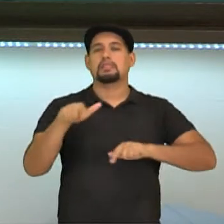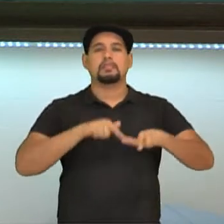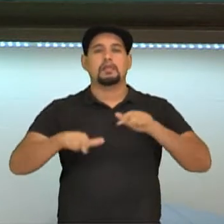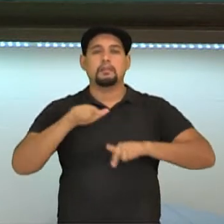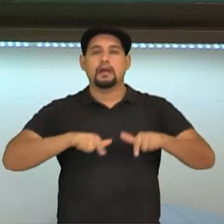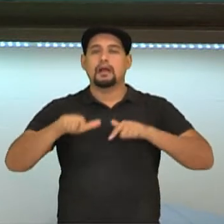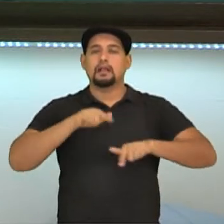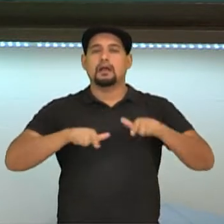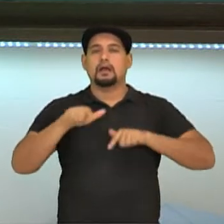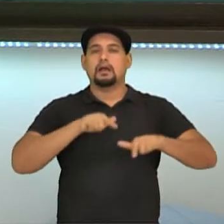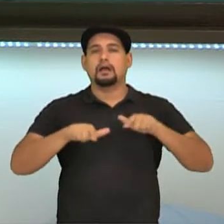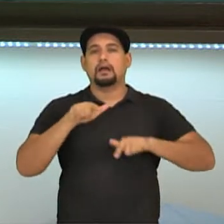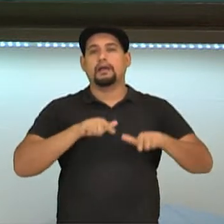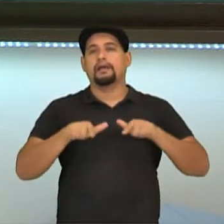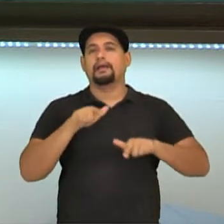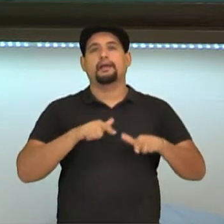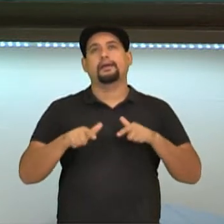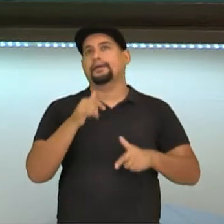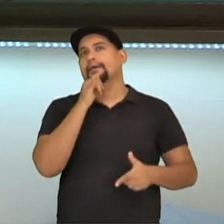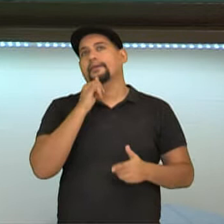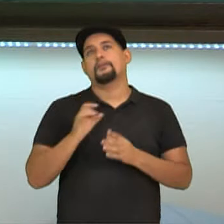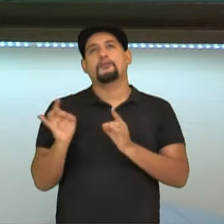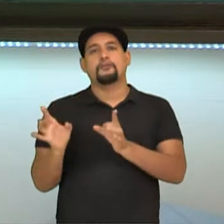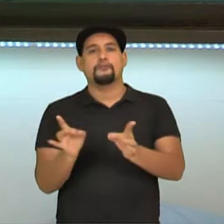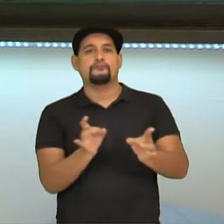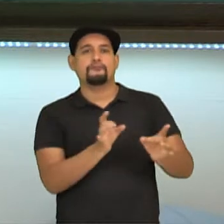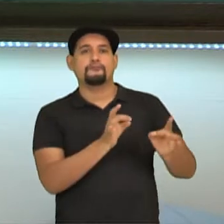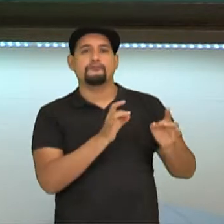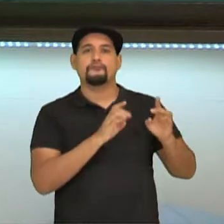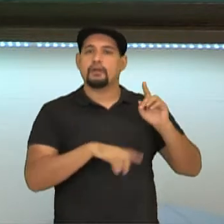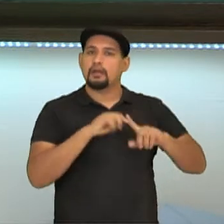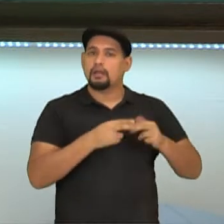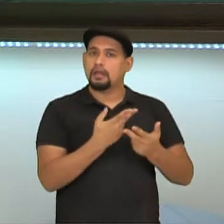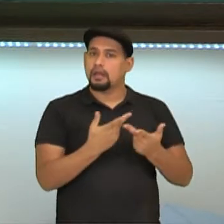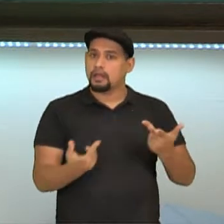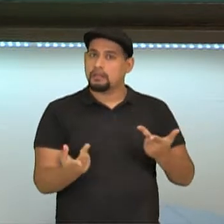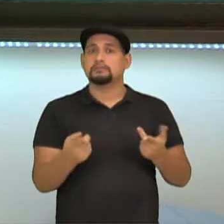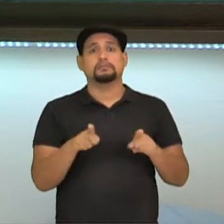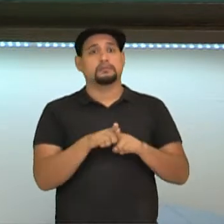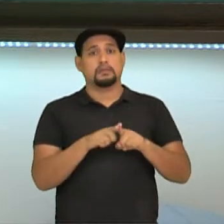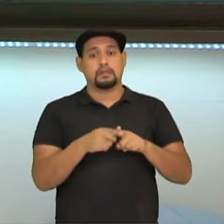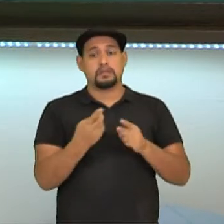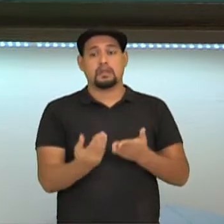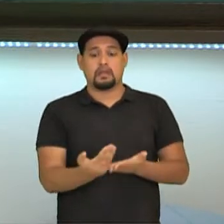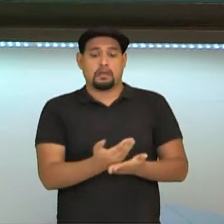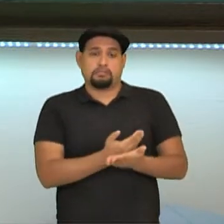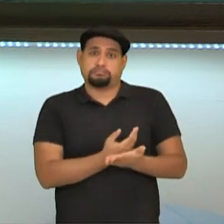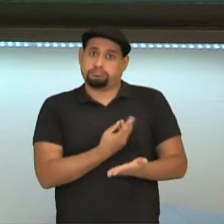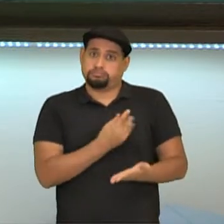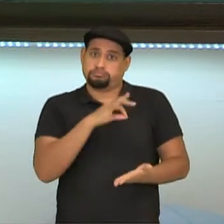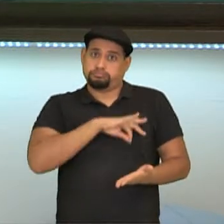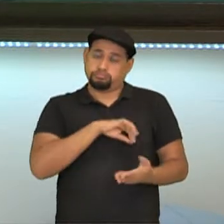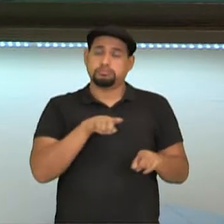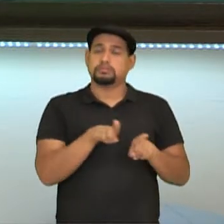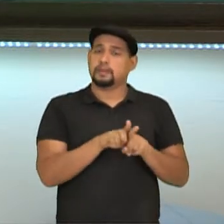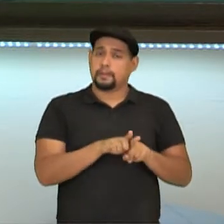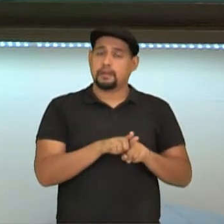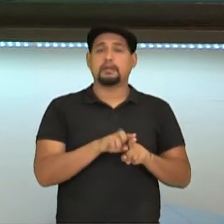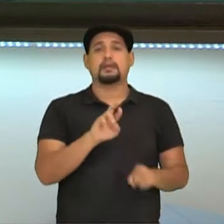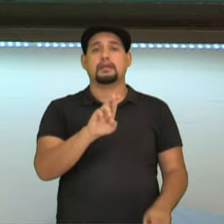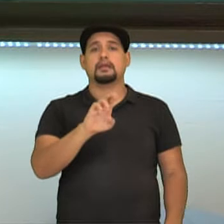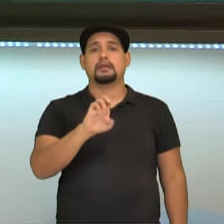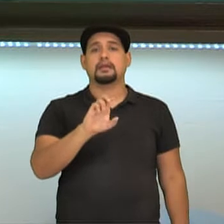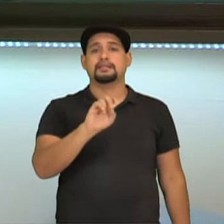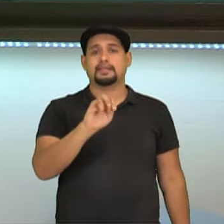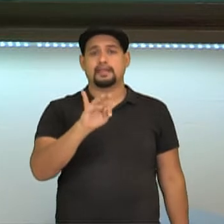trabalha com, por exemplo, vendendo algum produto e recebe comissão, então seria uma receita variável. E as